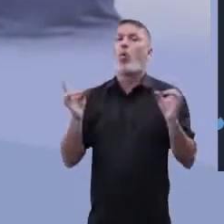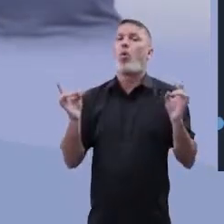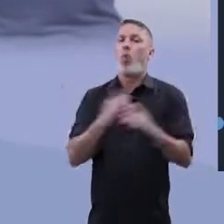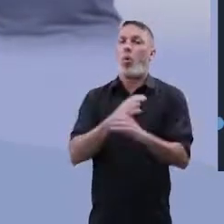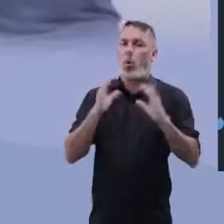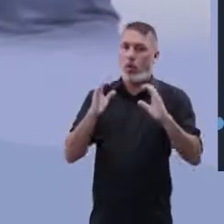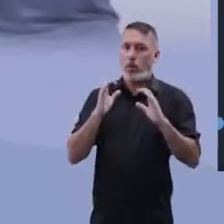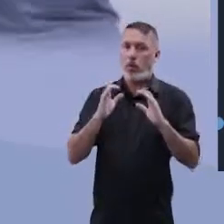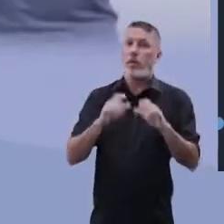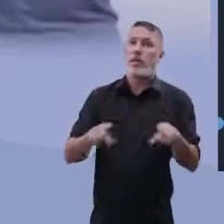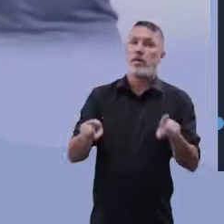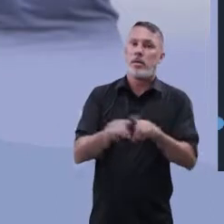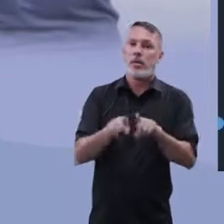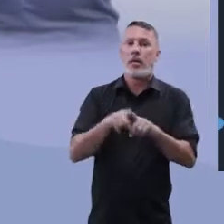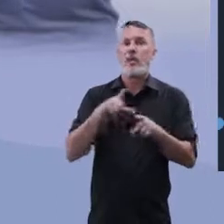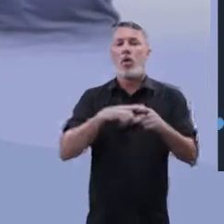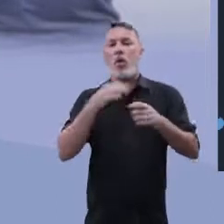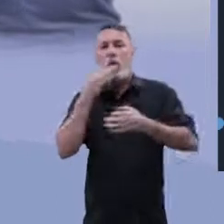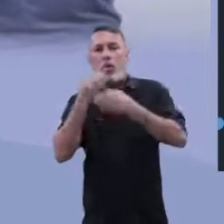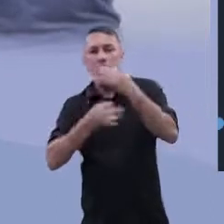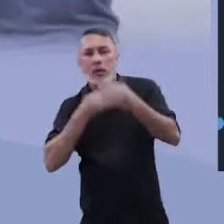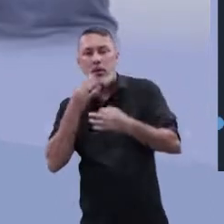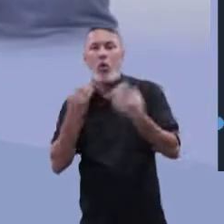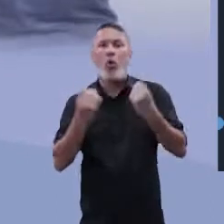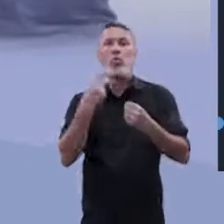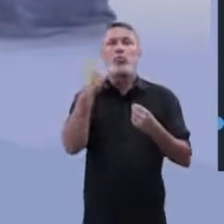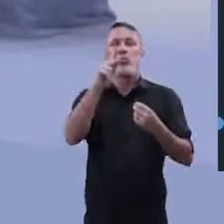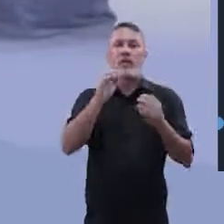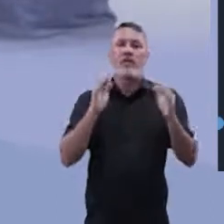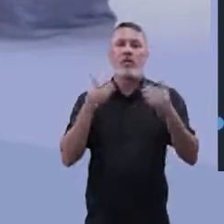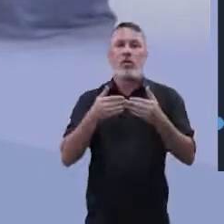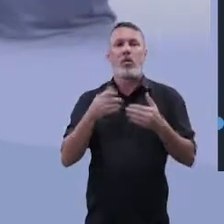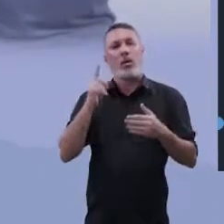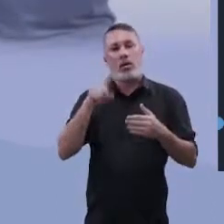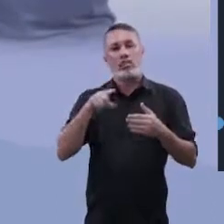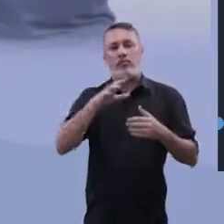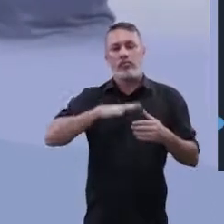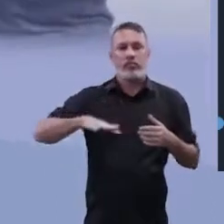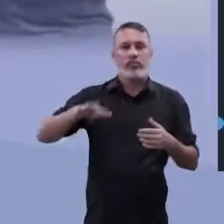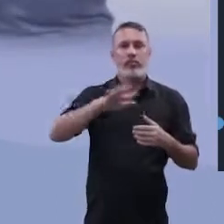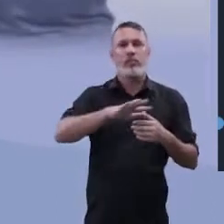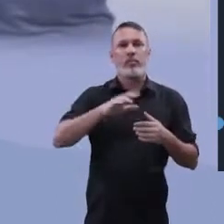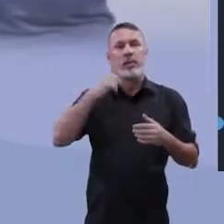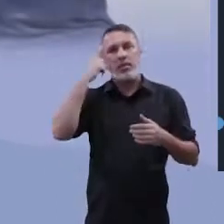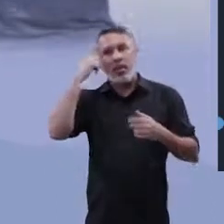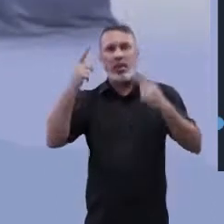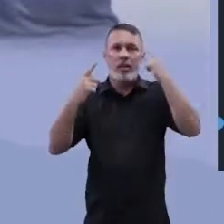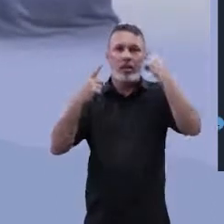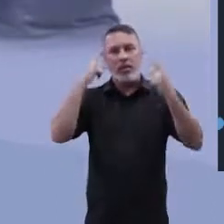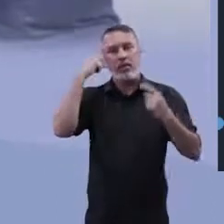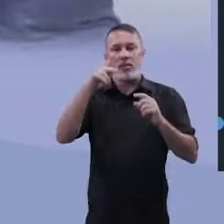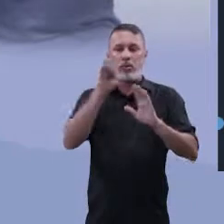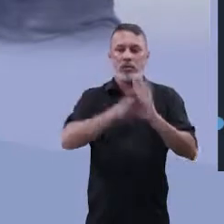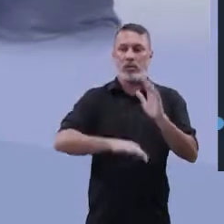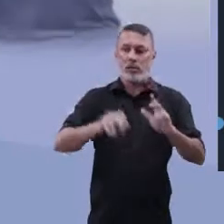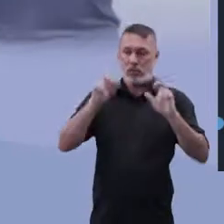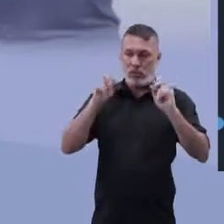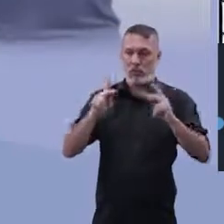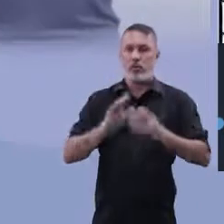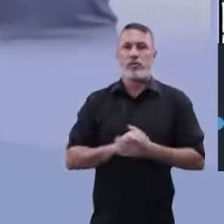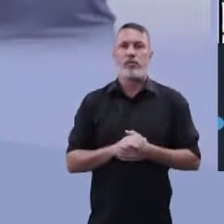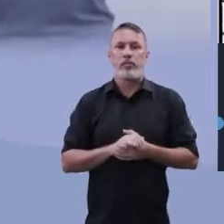abordagem completa, mas argumentar sobre essa abordagem, argumentar sobre essas ideias do seu